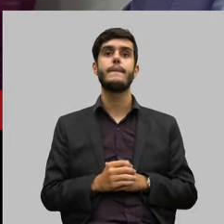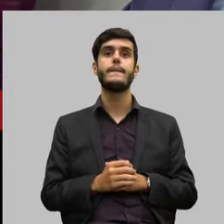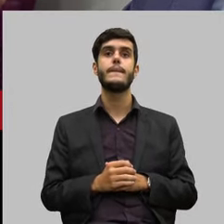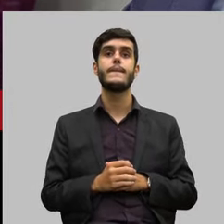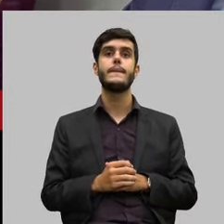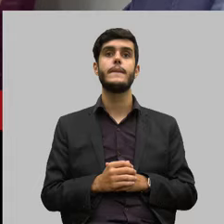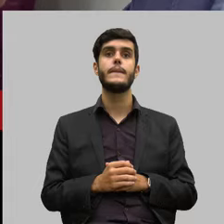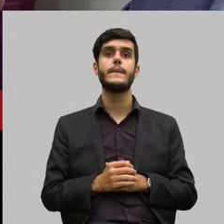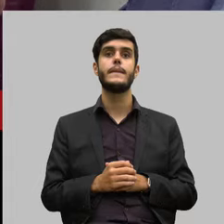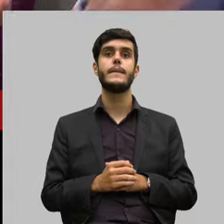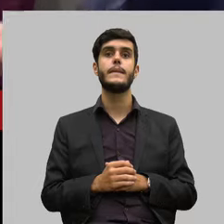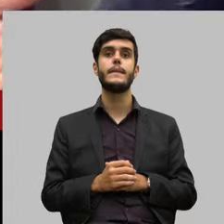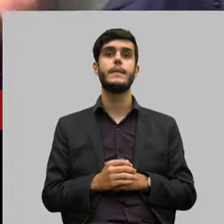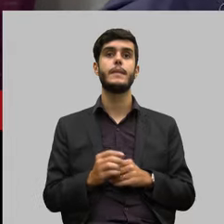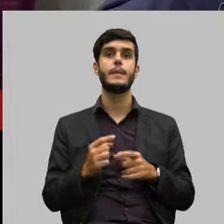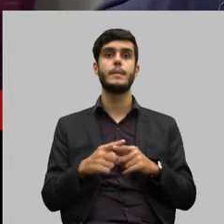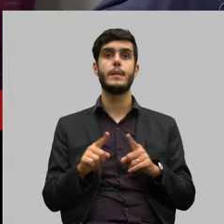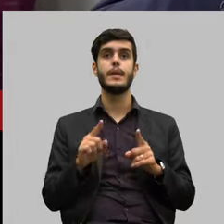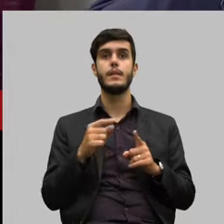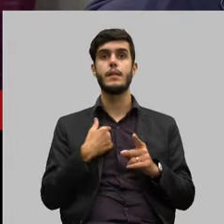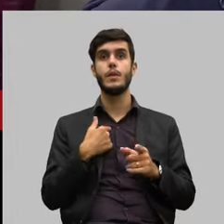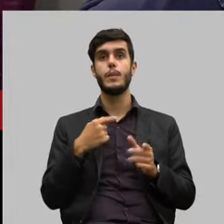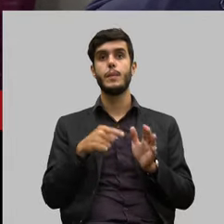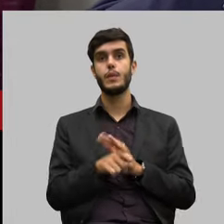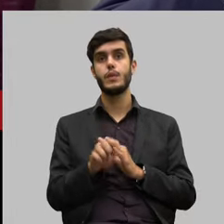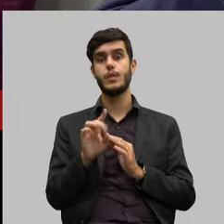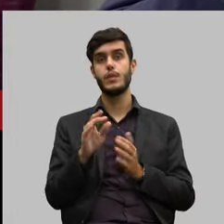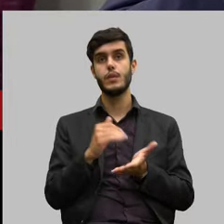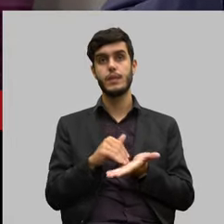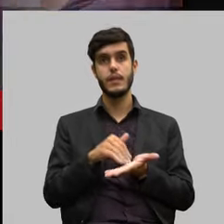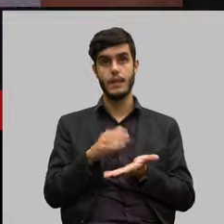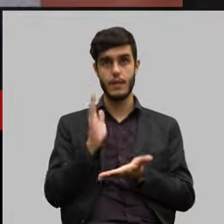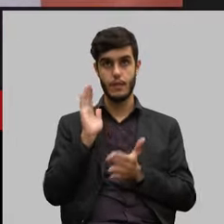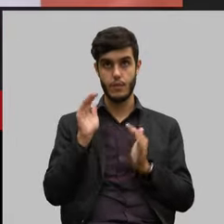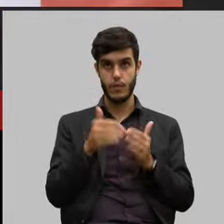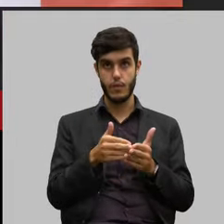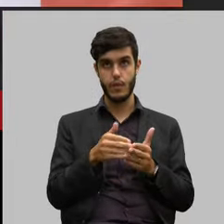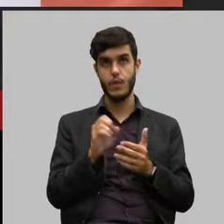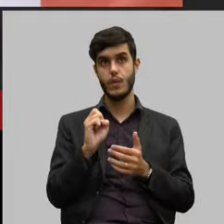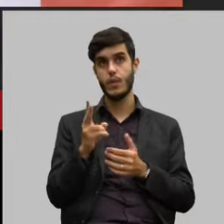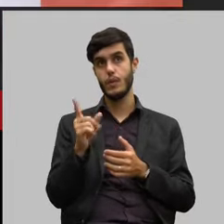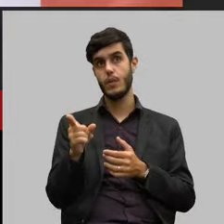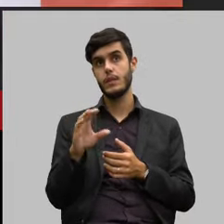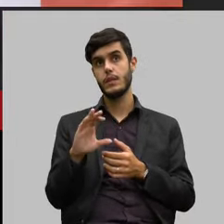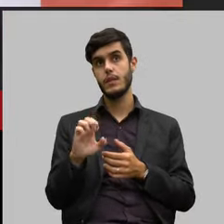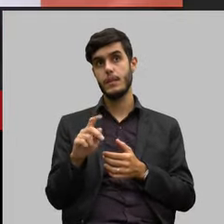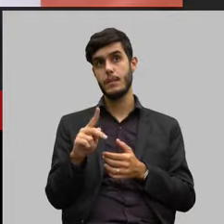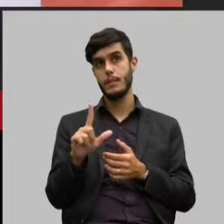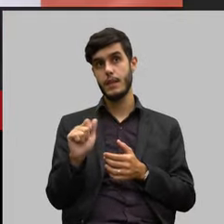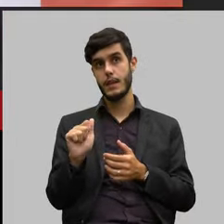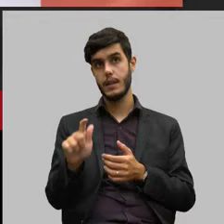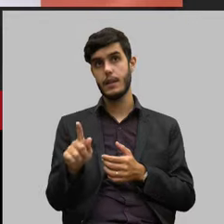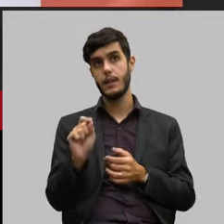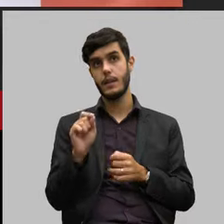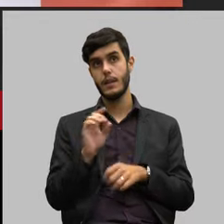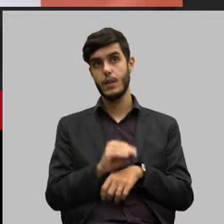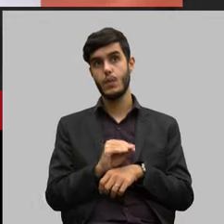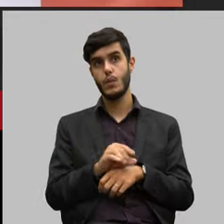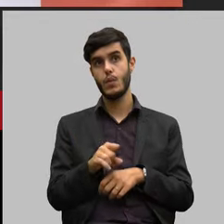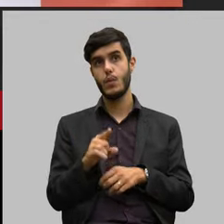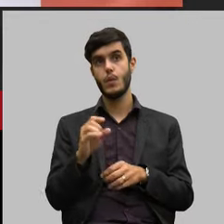pergunta à secretária ou se nós vamos dirigir isso no momento que essa infra tiver aqui porque quem tá cuidando da